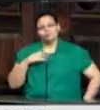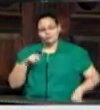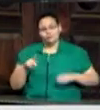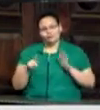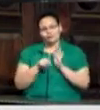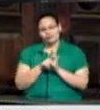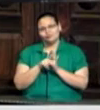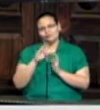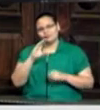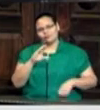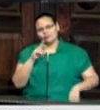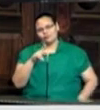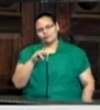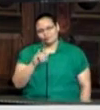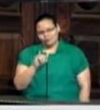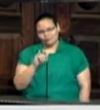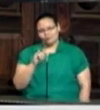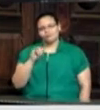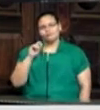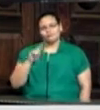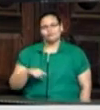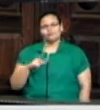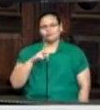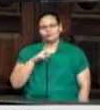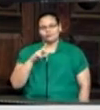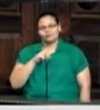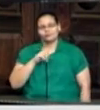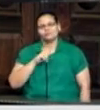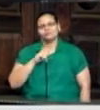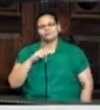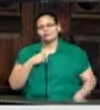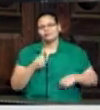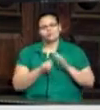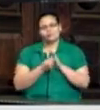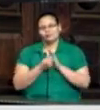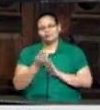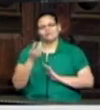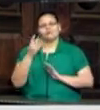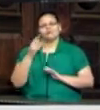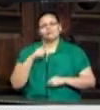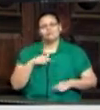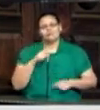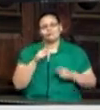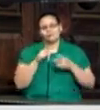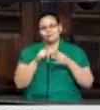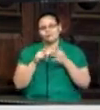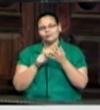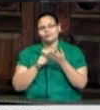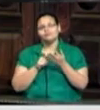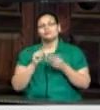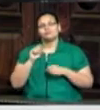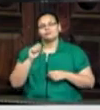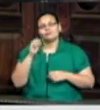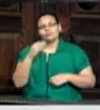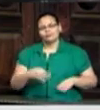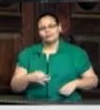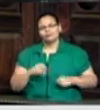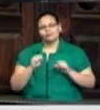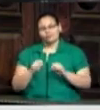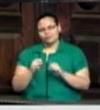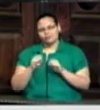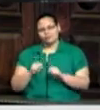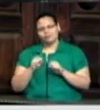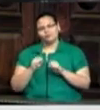parte dessa CPI, haverá uma série de indicações que, com certeza,